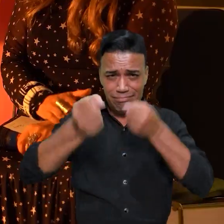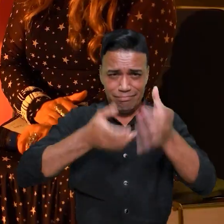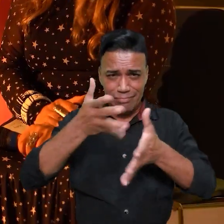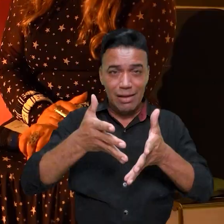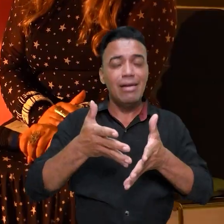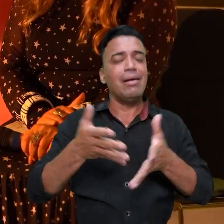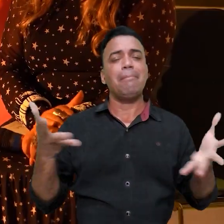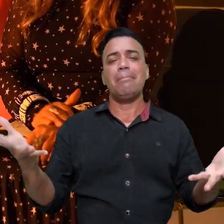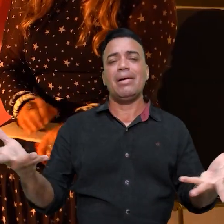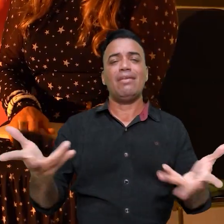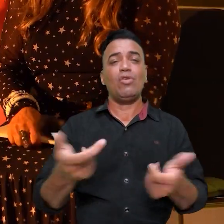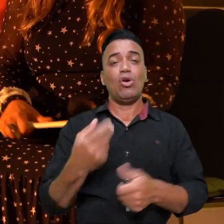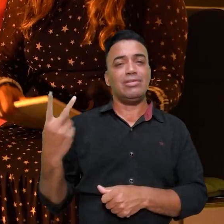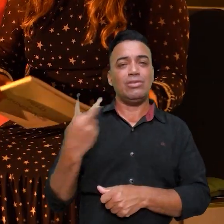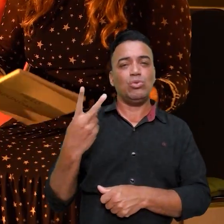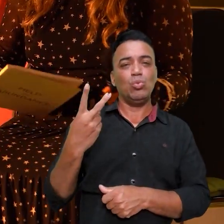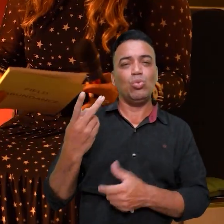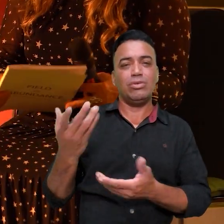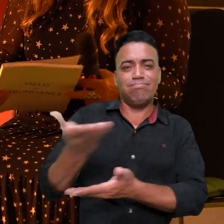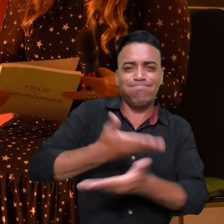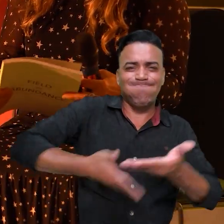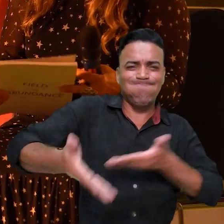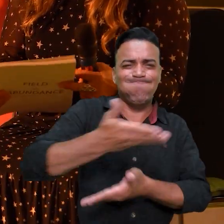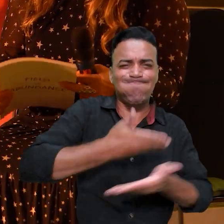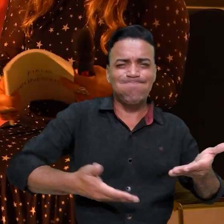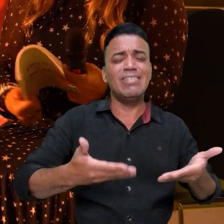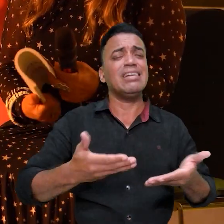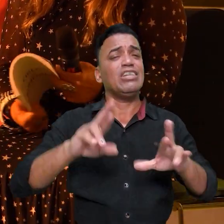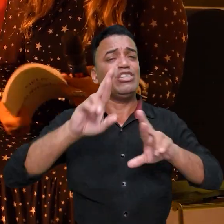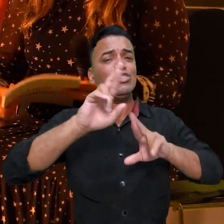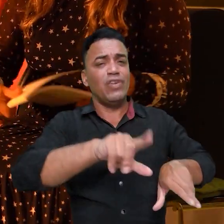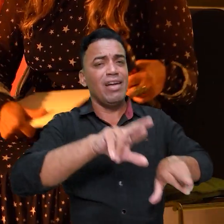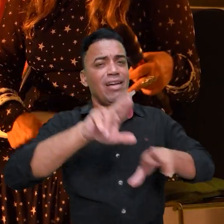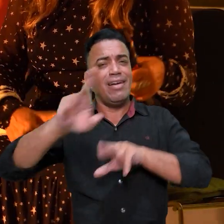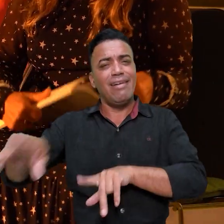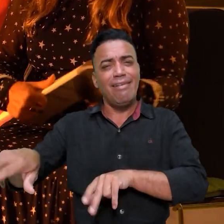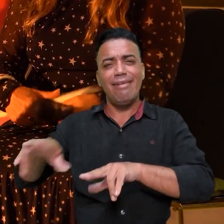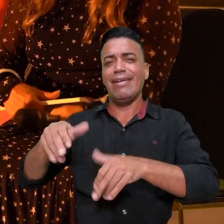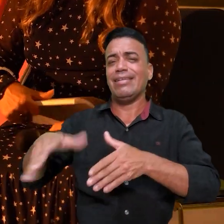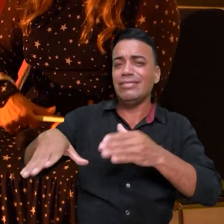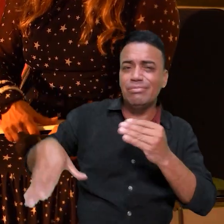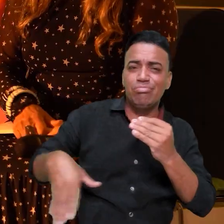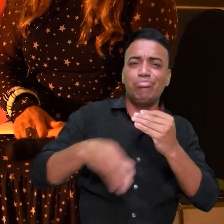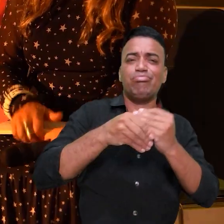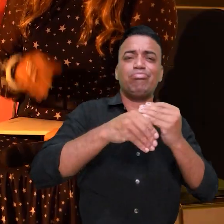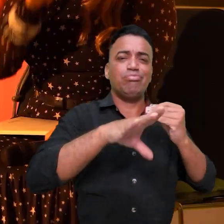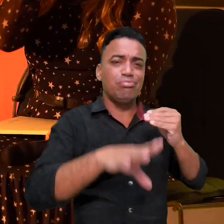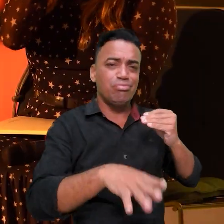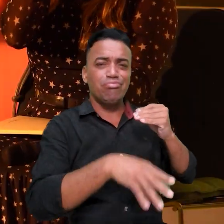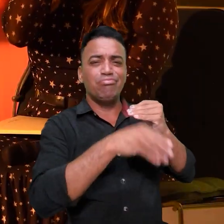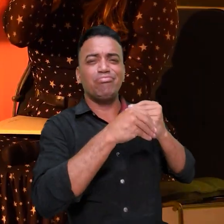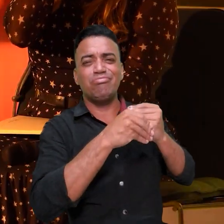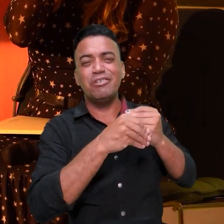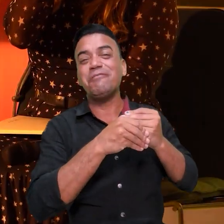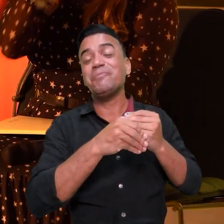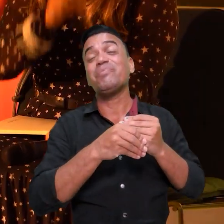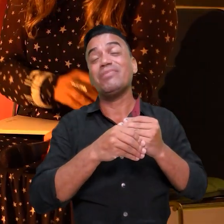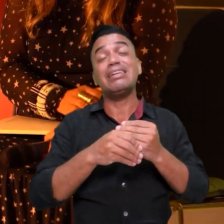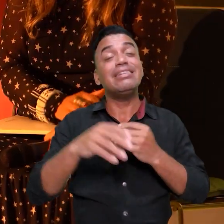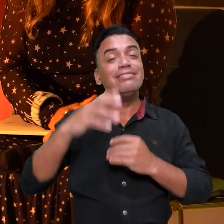maravilhosas as duas contribuições, tão diferentes entre si, tão complementares,